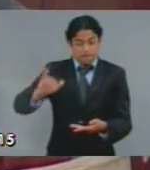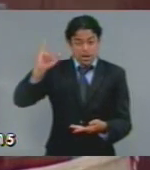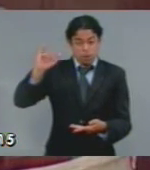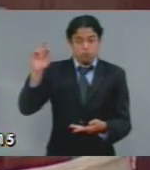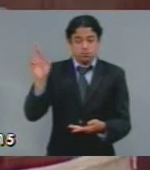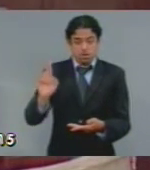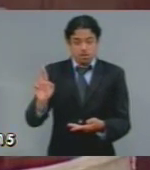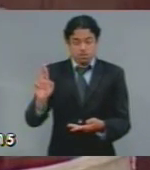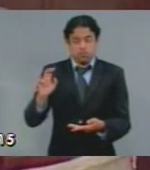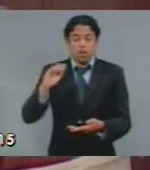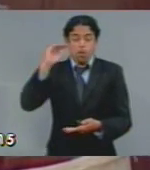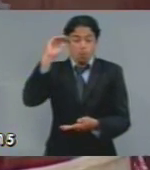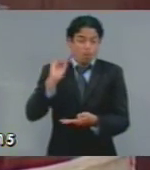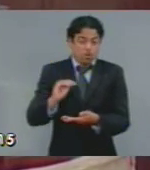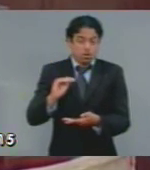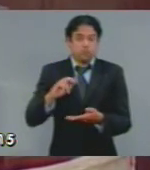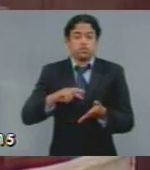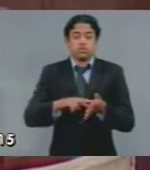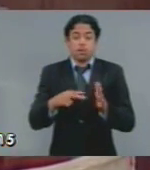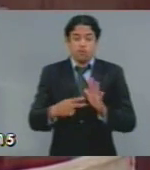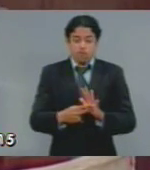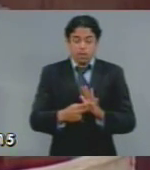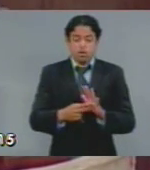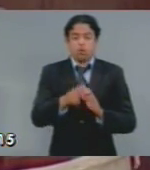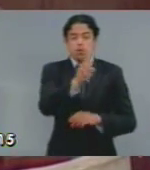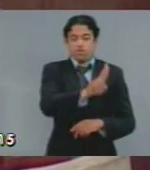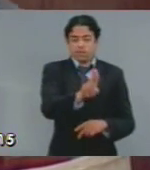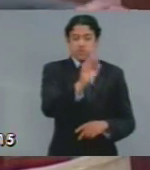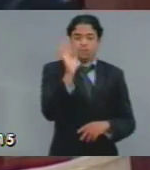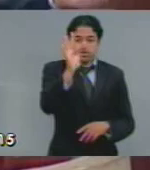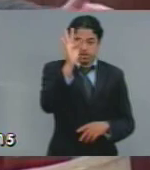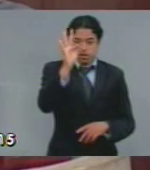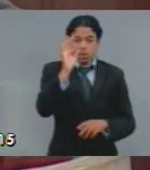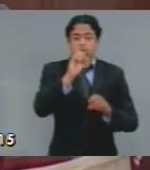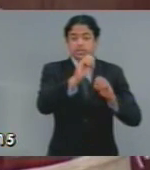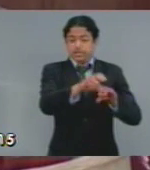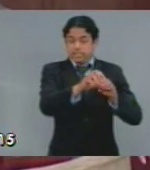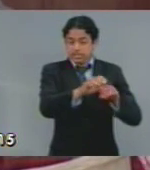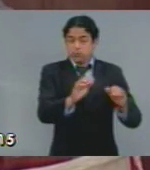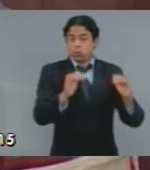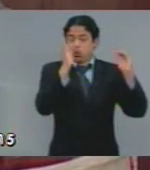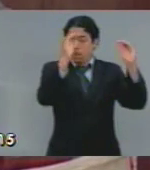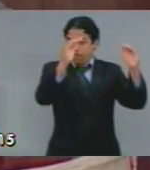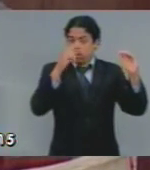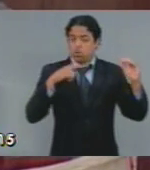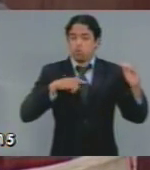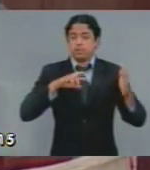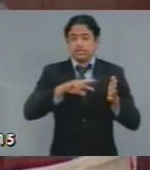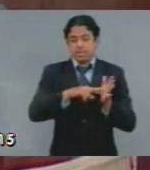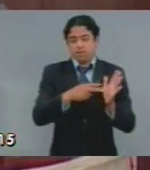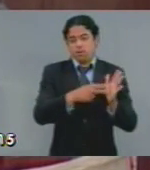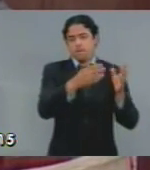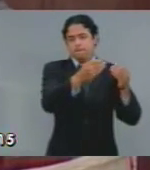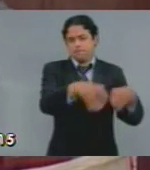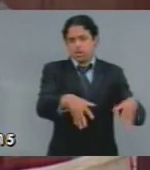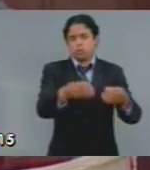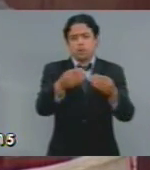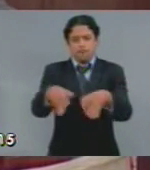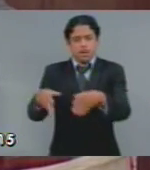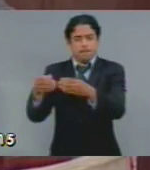que, obviamente, afeta as instituições federais de ensino, que tem repercussões da